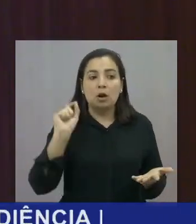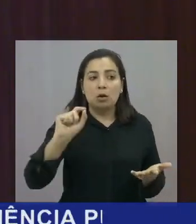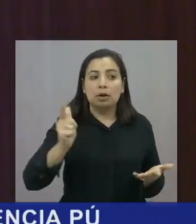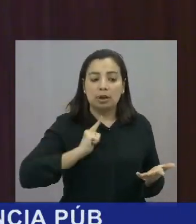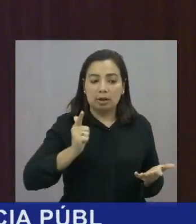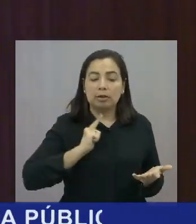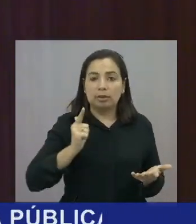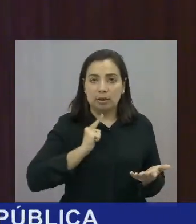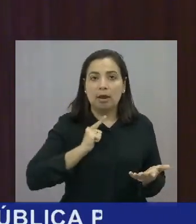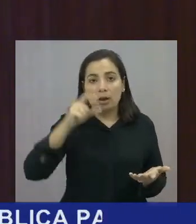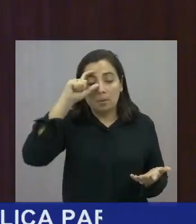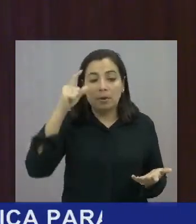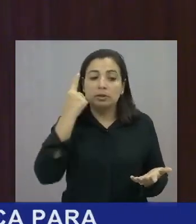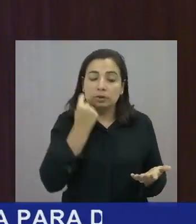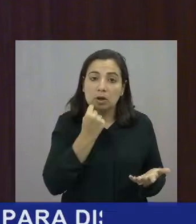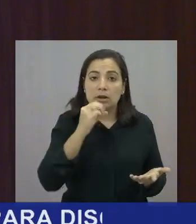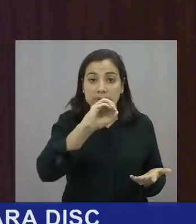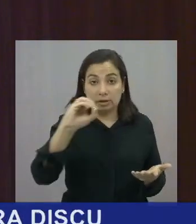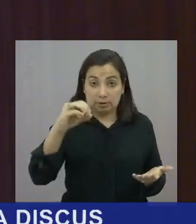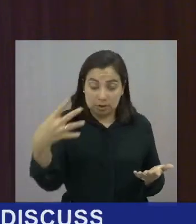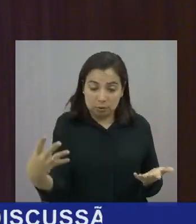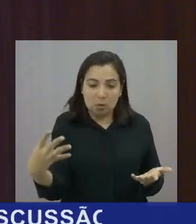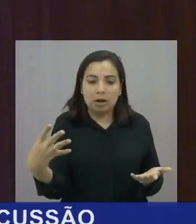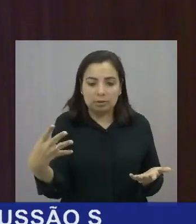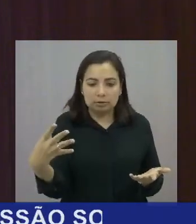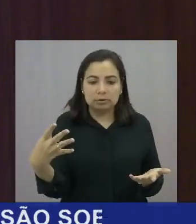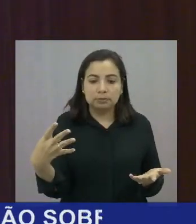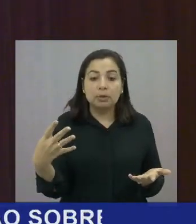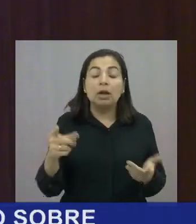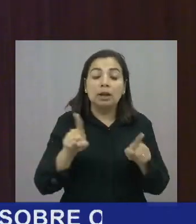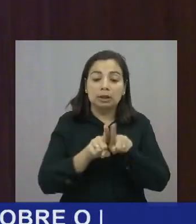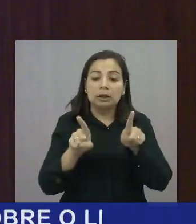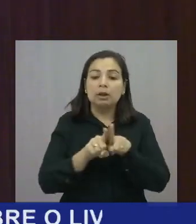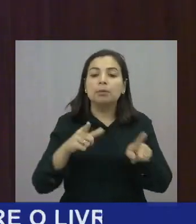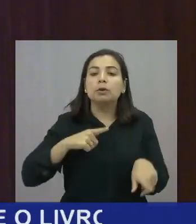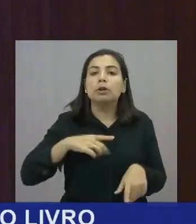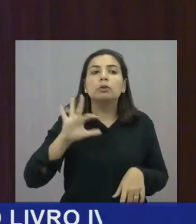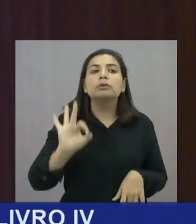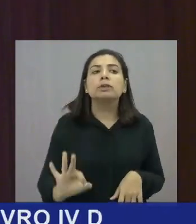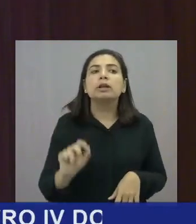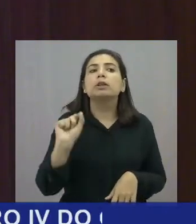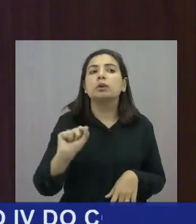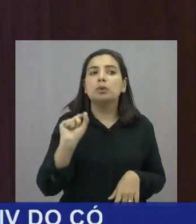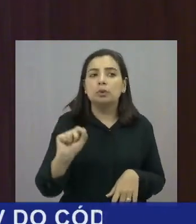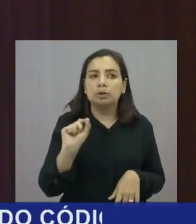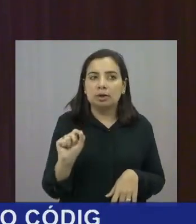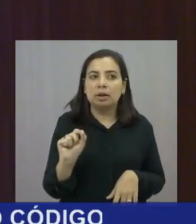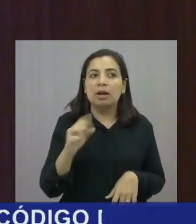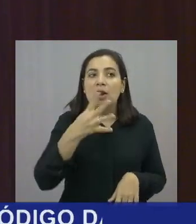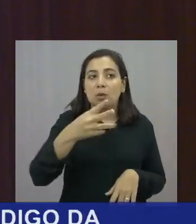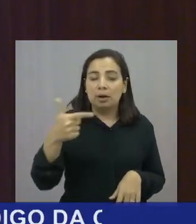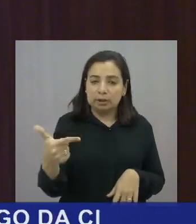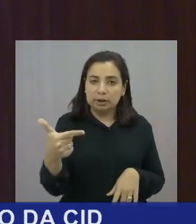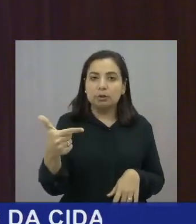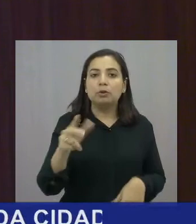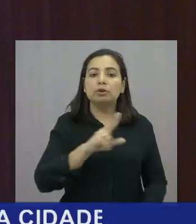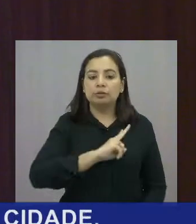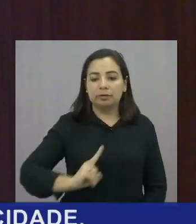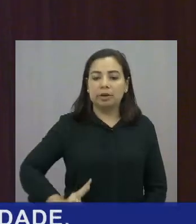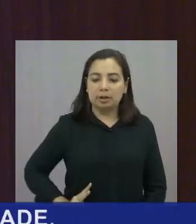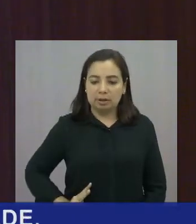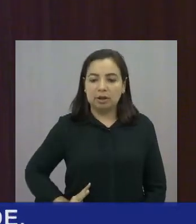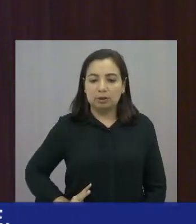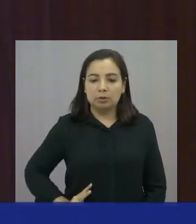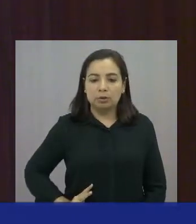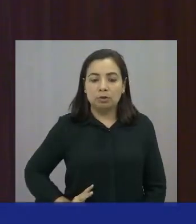Martins, pelo número 004, mas eu tenho certeza que os 42 vereadores